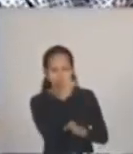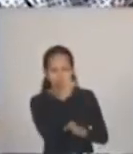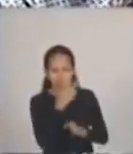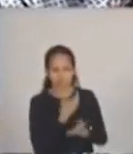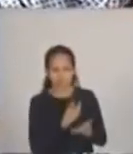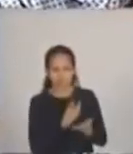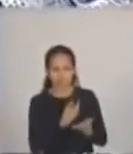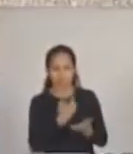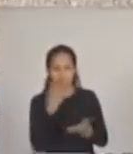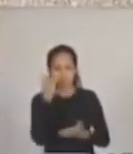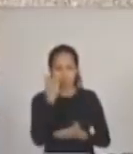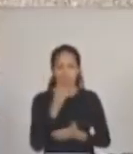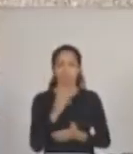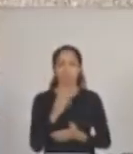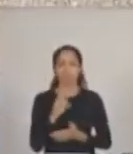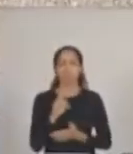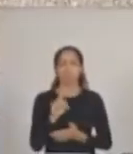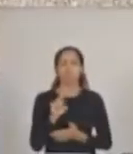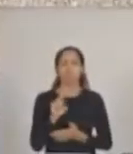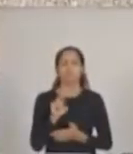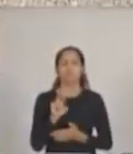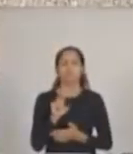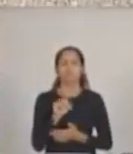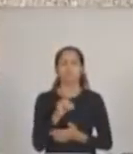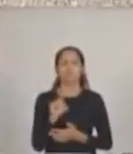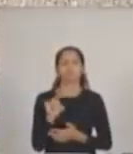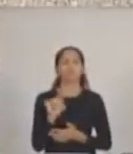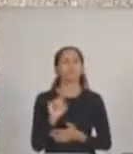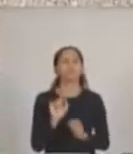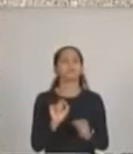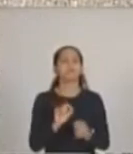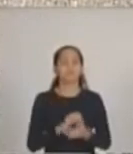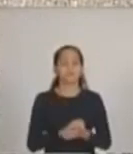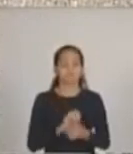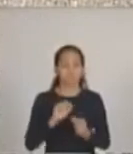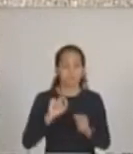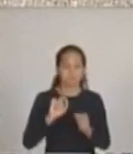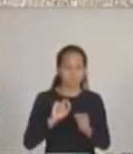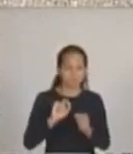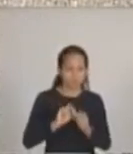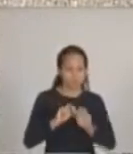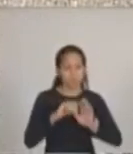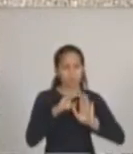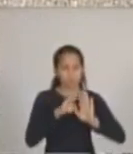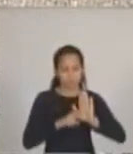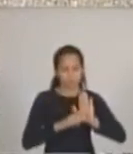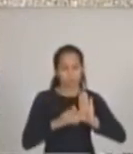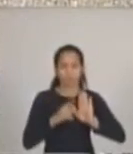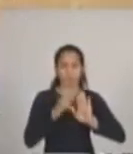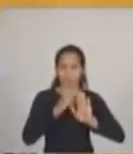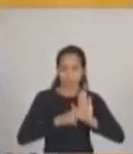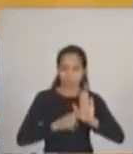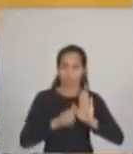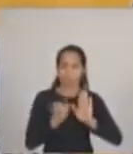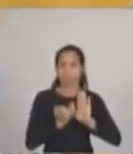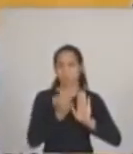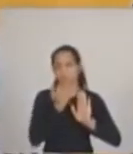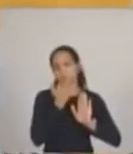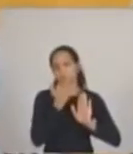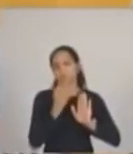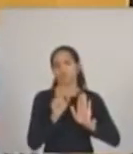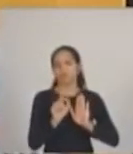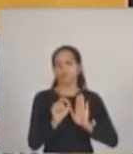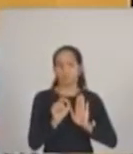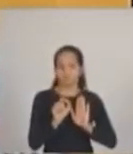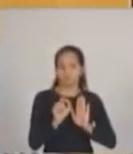colega deputado Luiz Durão para fazer uma indicação desse projeto que é muito importante, solicitar os